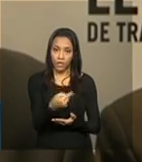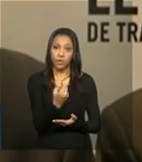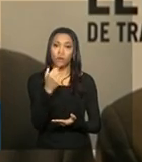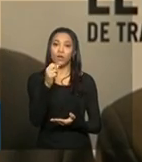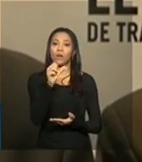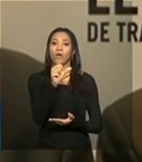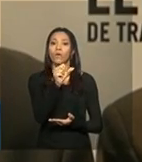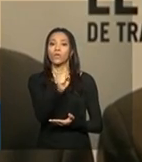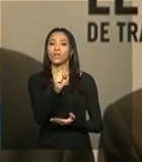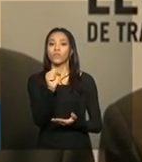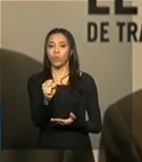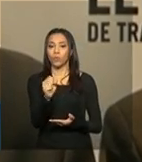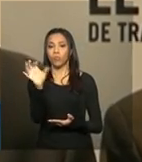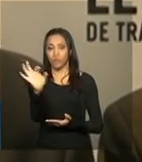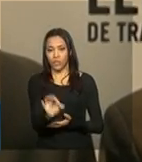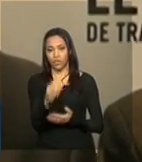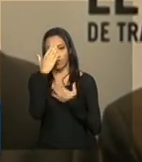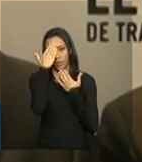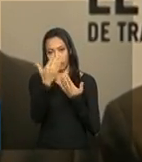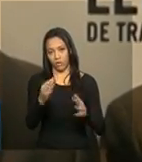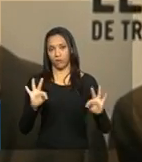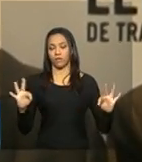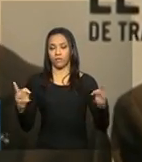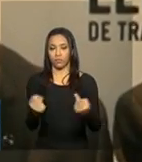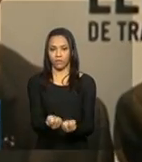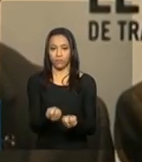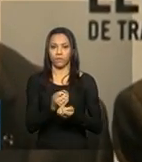12,88%. Então, muito obrigado a todos.